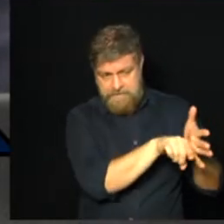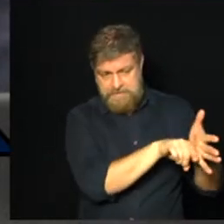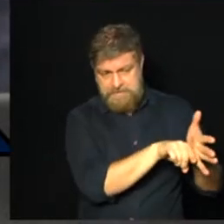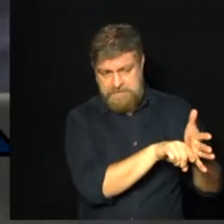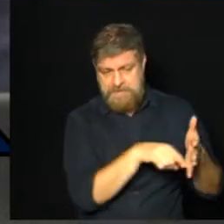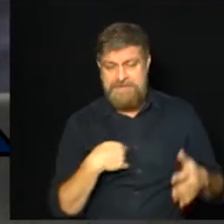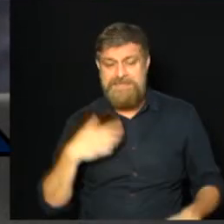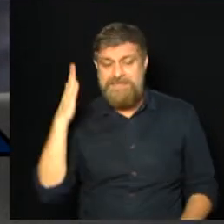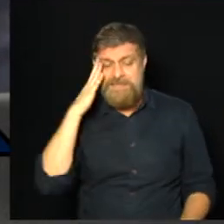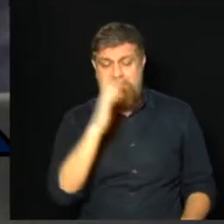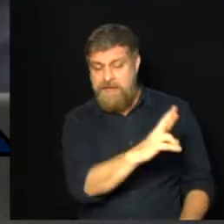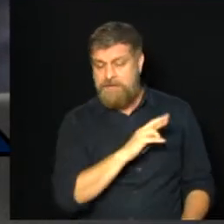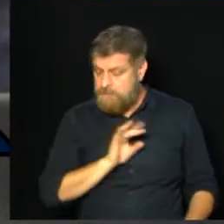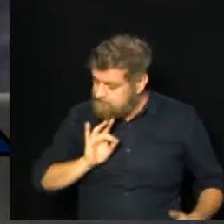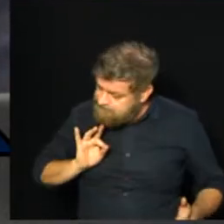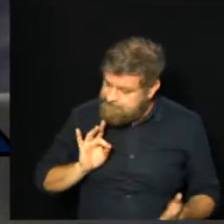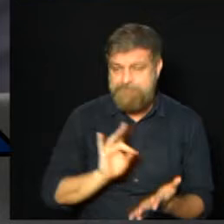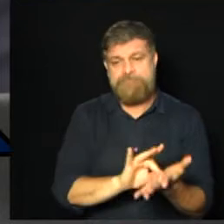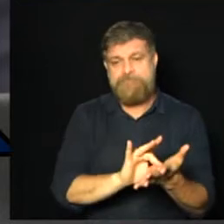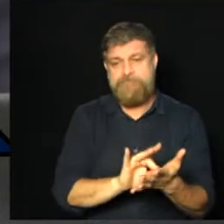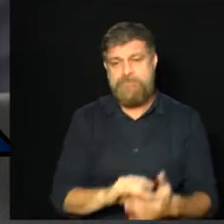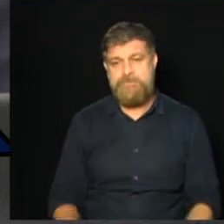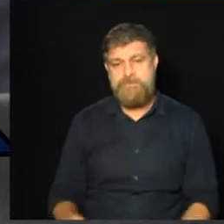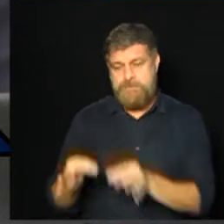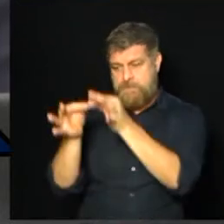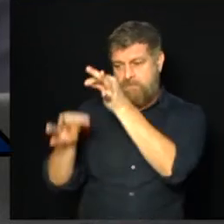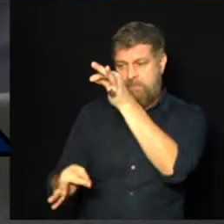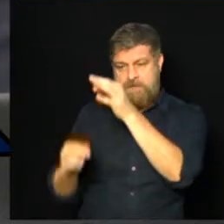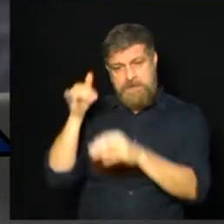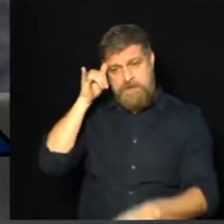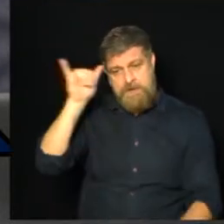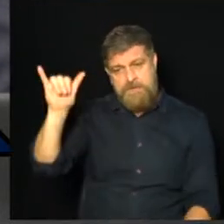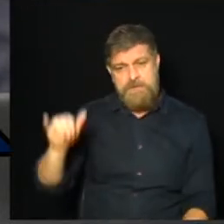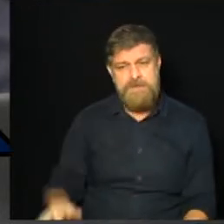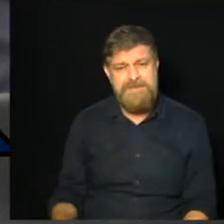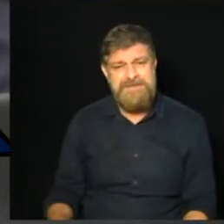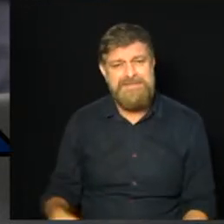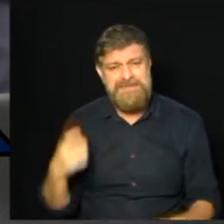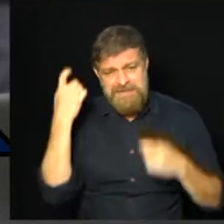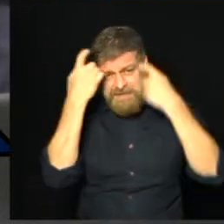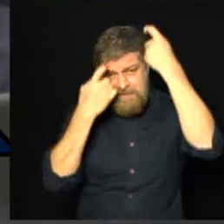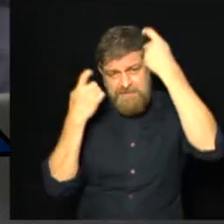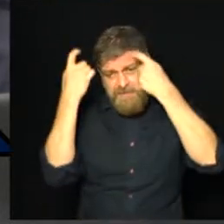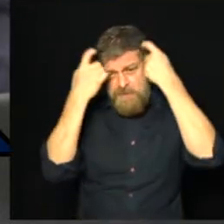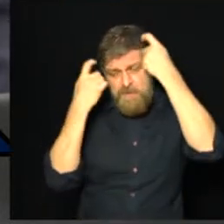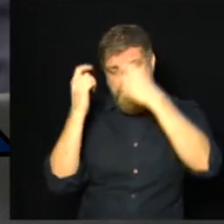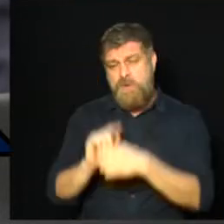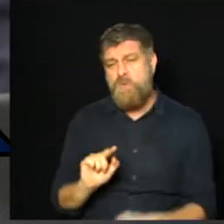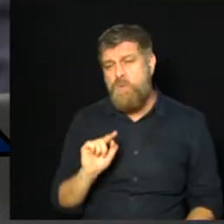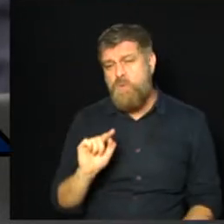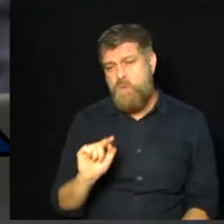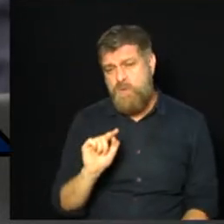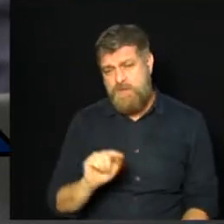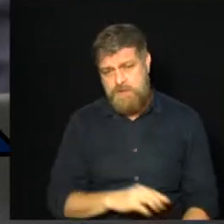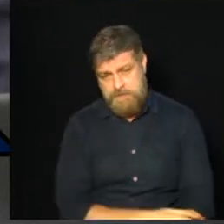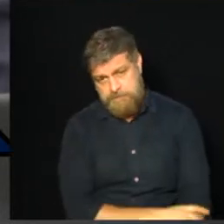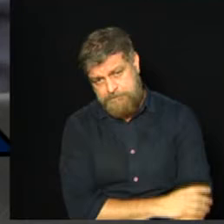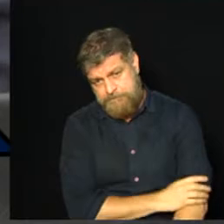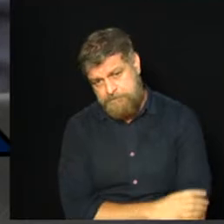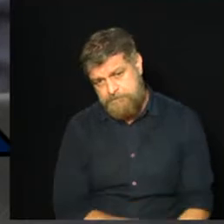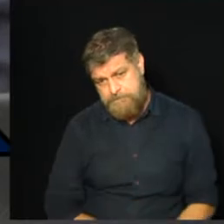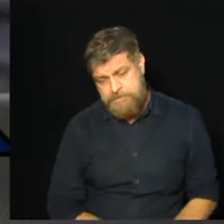ter esses esclarecimentos. Não quero me alongar, mas fico muito preocupado com 2 coisas, doutor Sérgio,